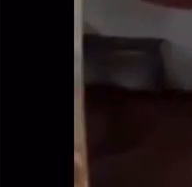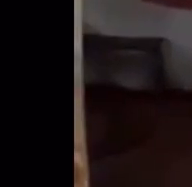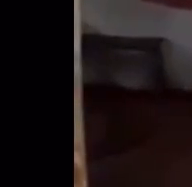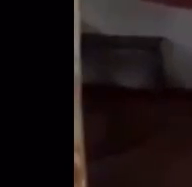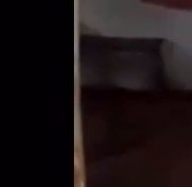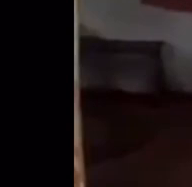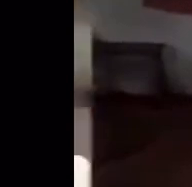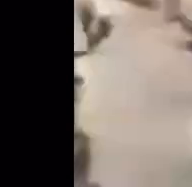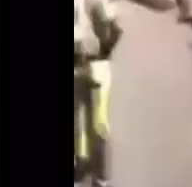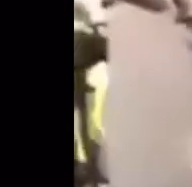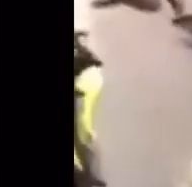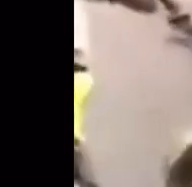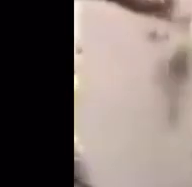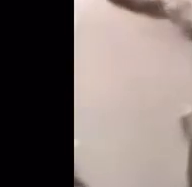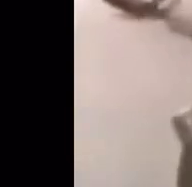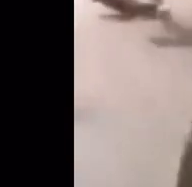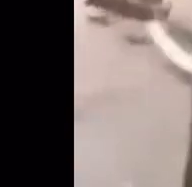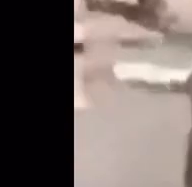pegar fogo.